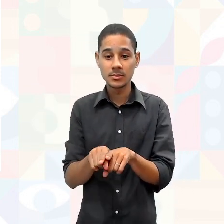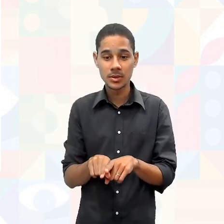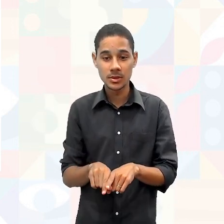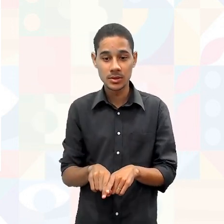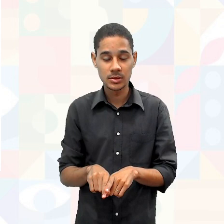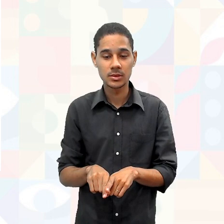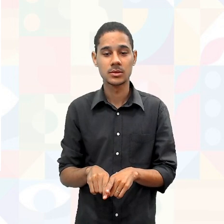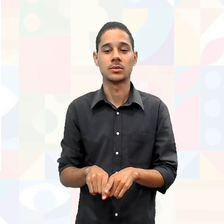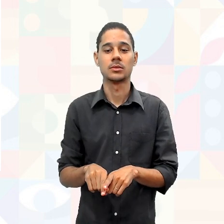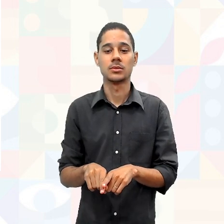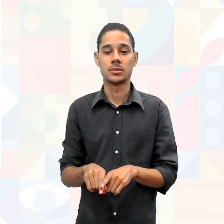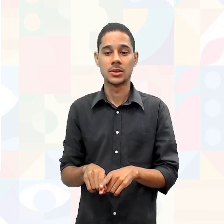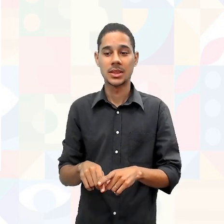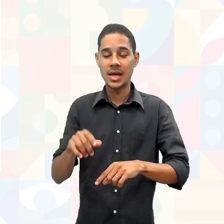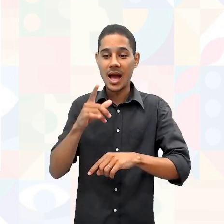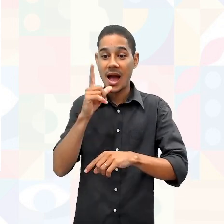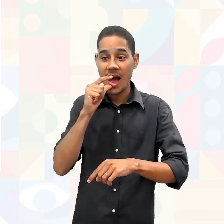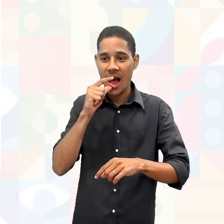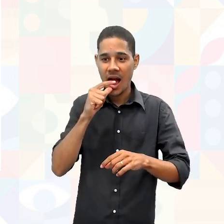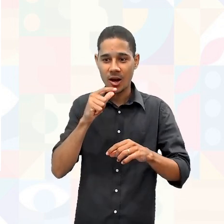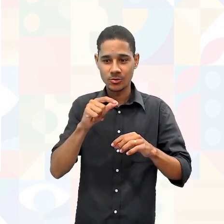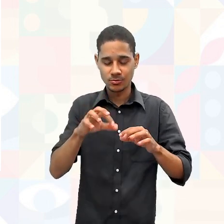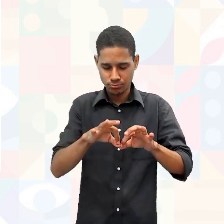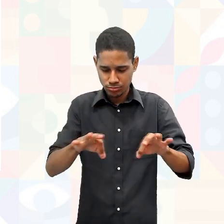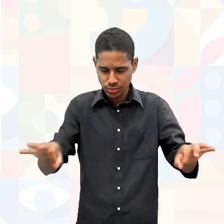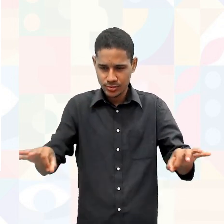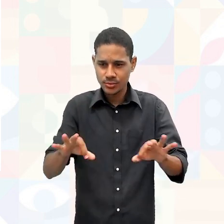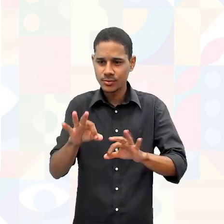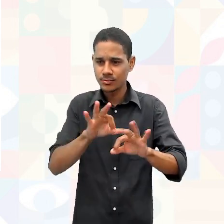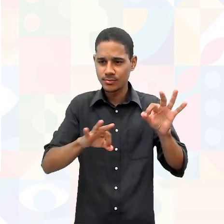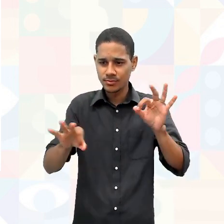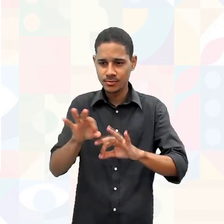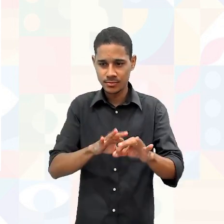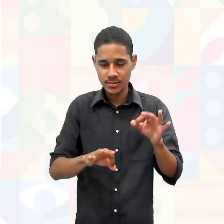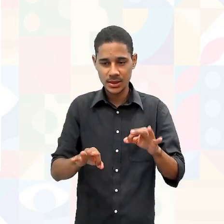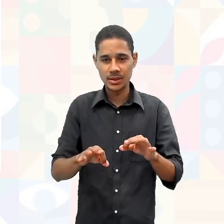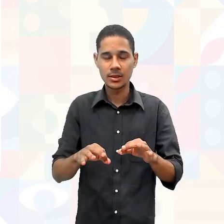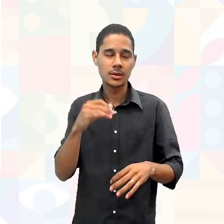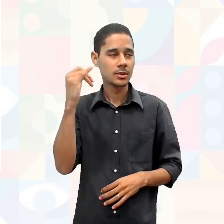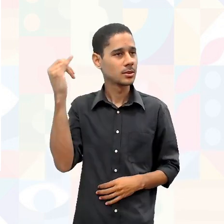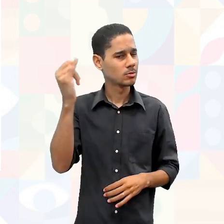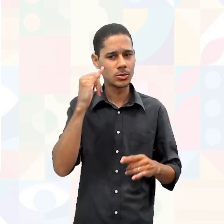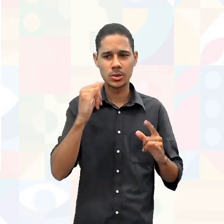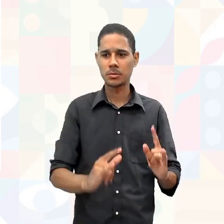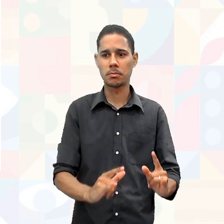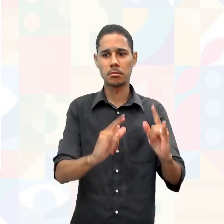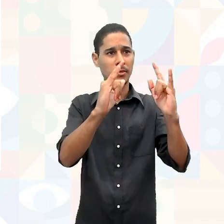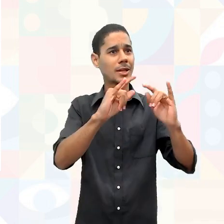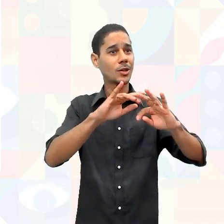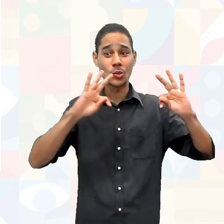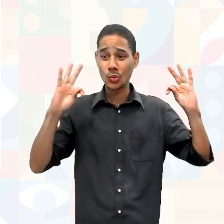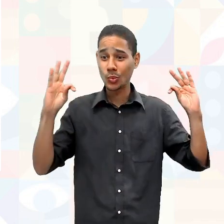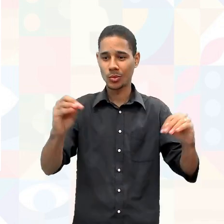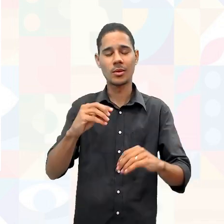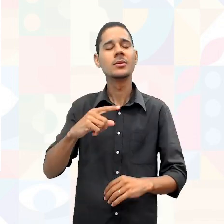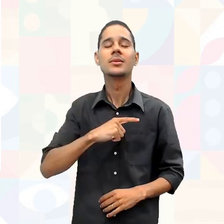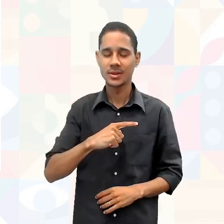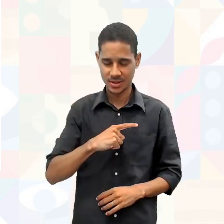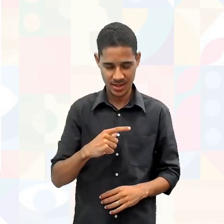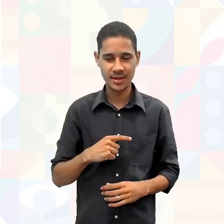questão das instalações hidráulicas, né? A instalação hidráulica é muito importante, existe em todo tipo de edificação. Então você tem